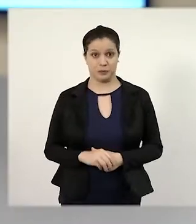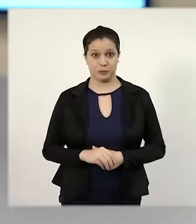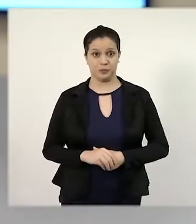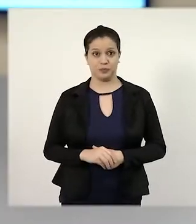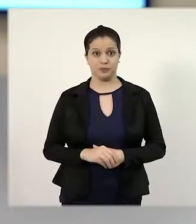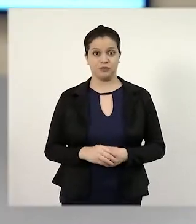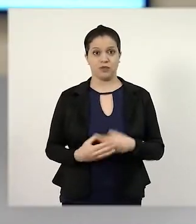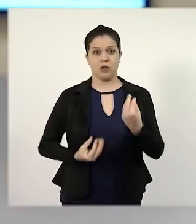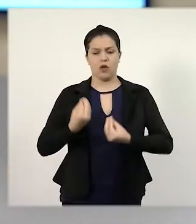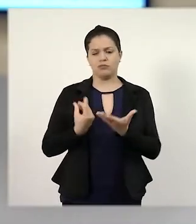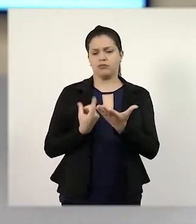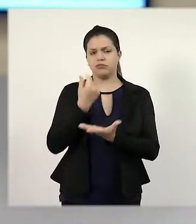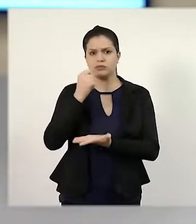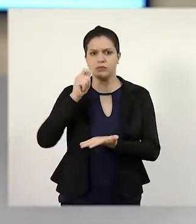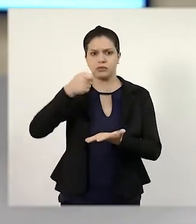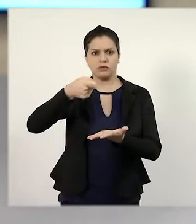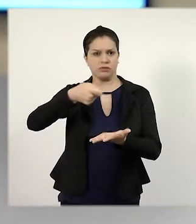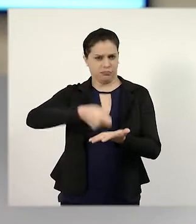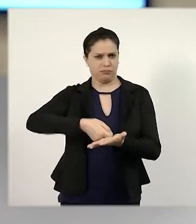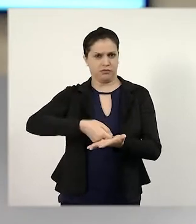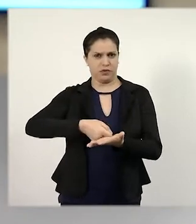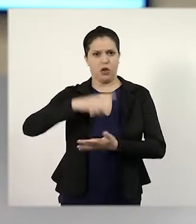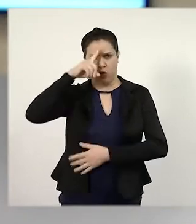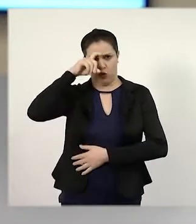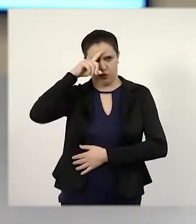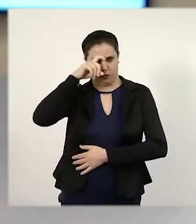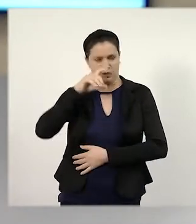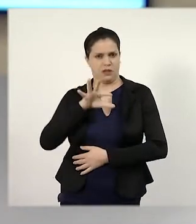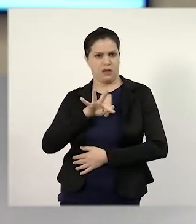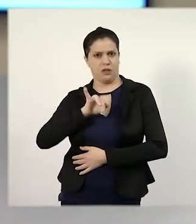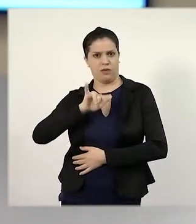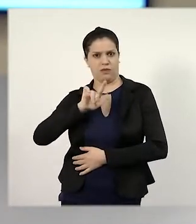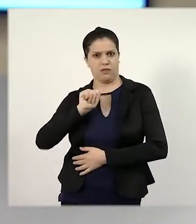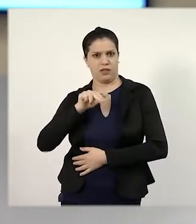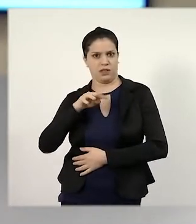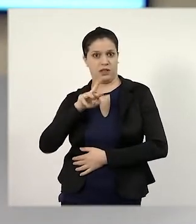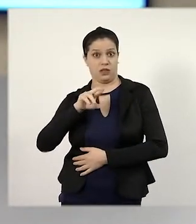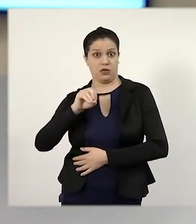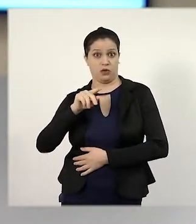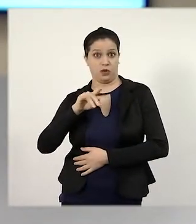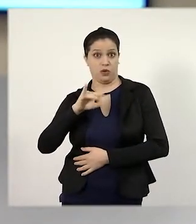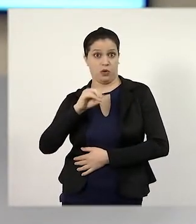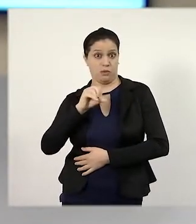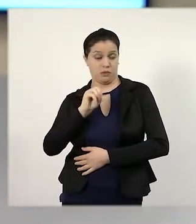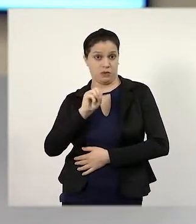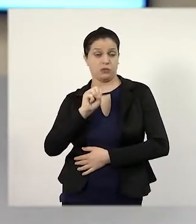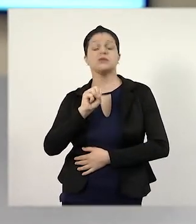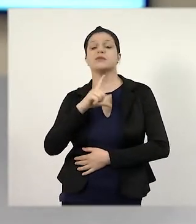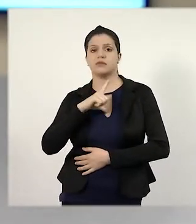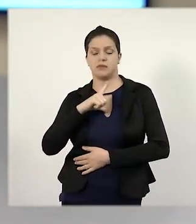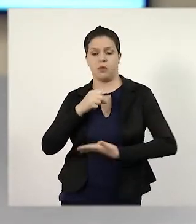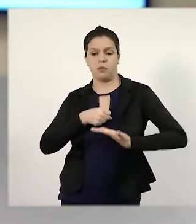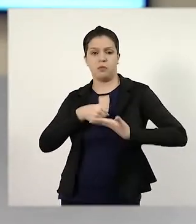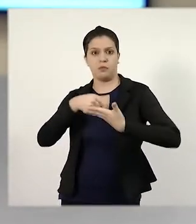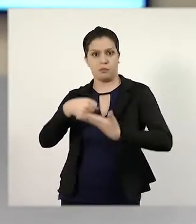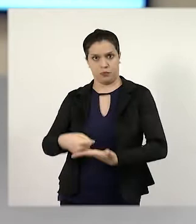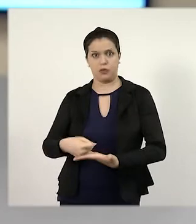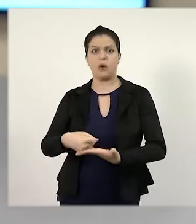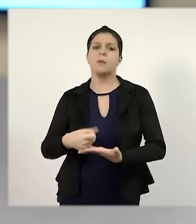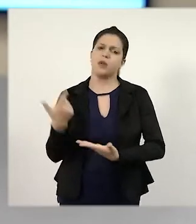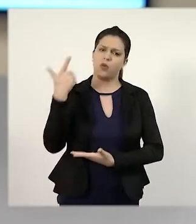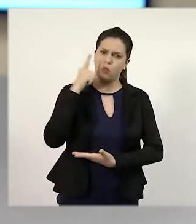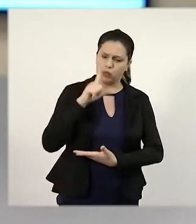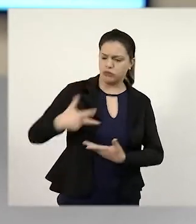Olá! O custeio de hospitais filantrópicos, bem como suporte financeiro para a realização de